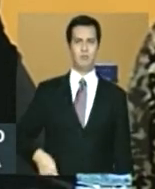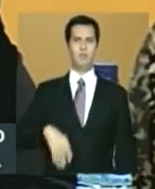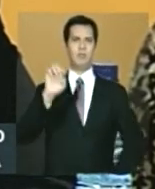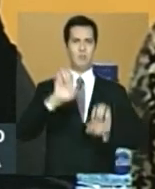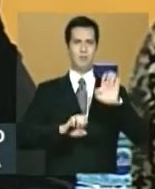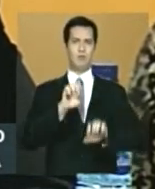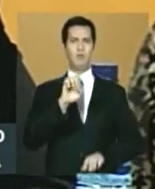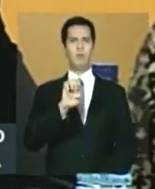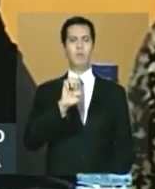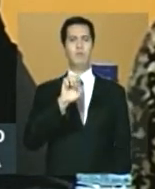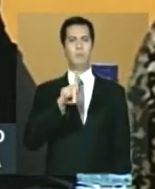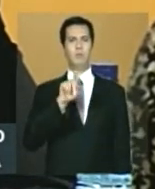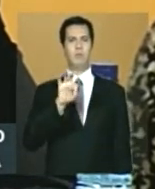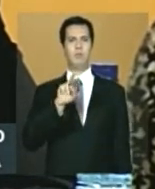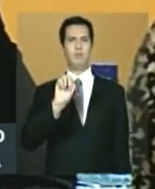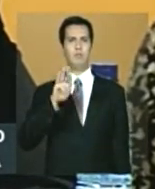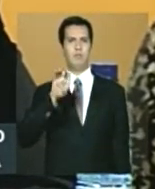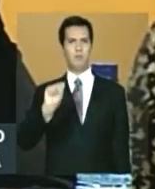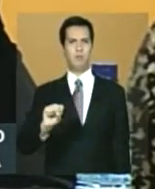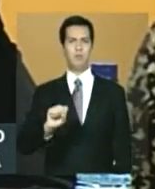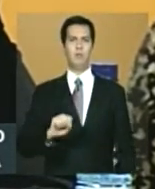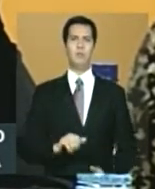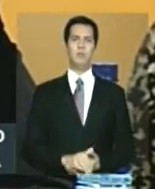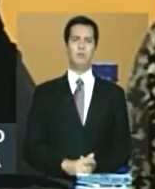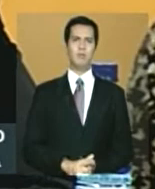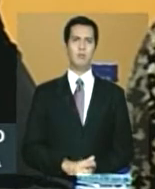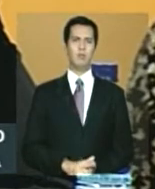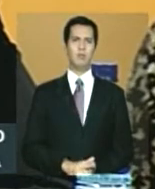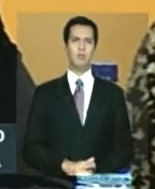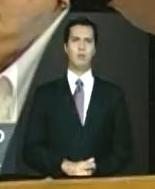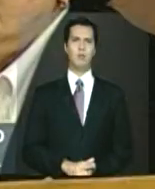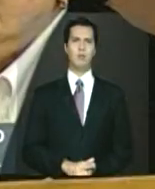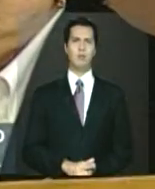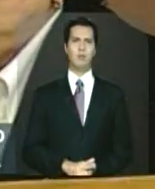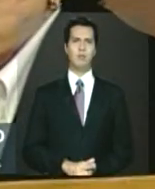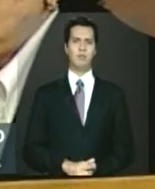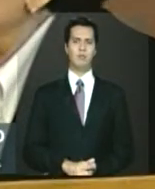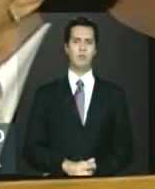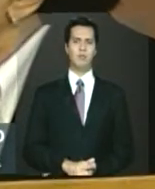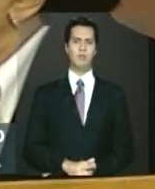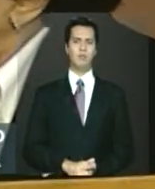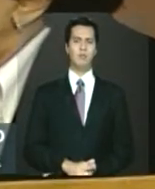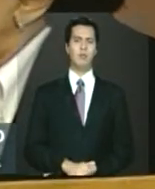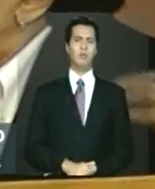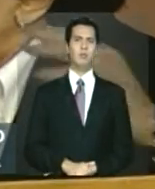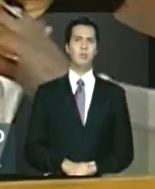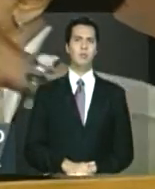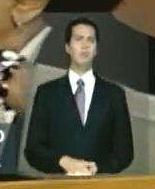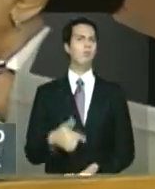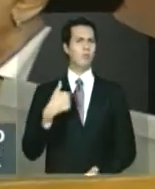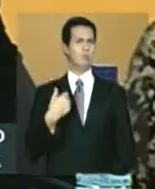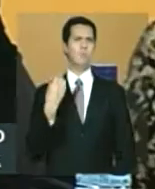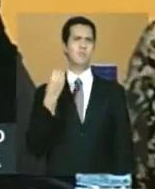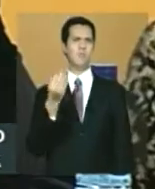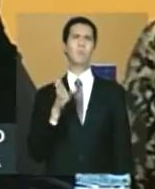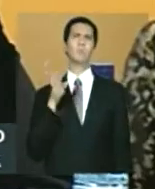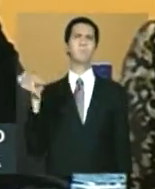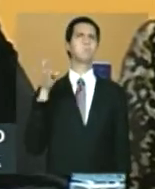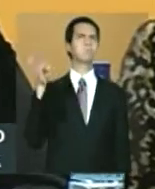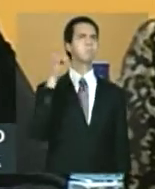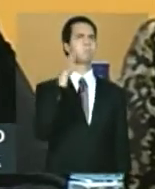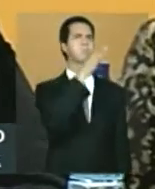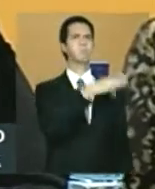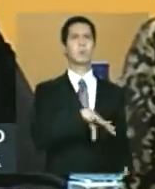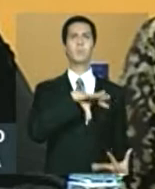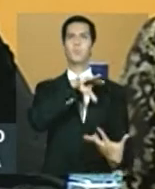presidenta mulher da Petrobras e isso eu tenho ouvido em todas as minhas viagens internacionais